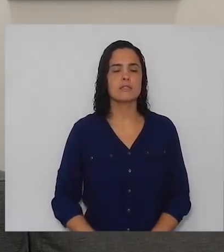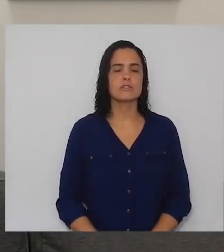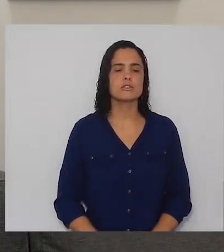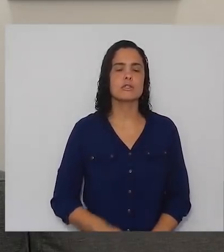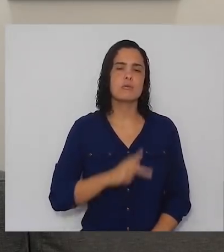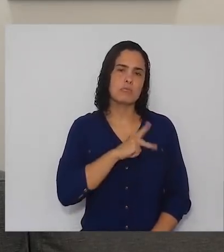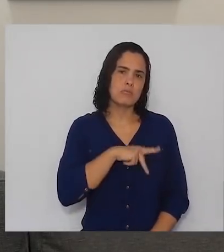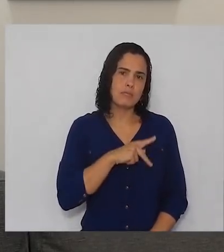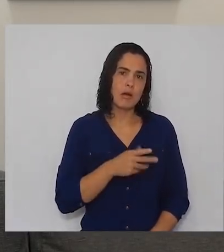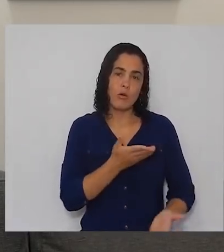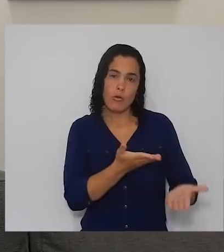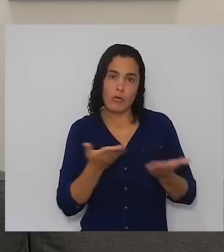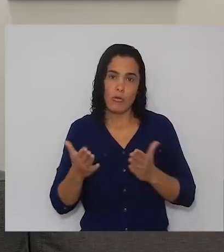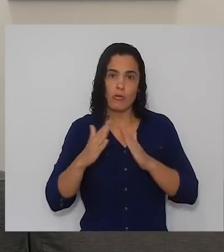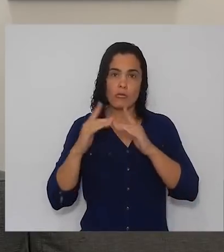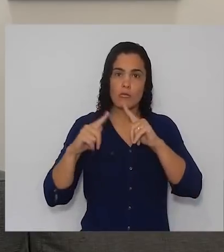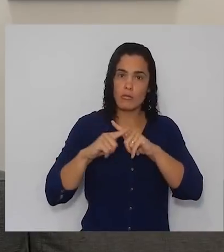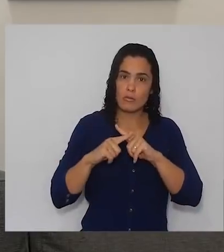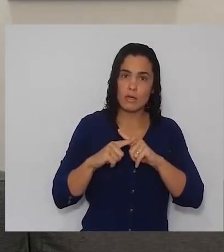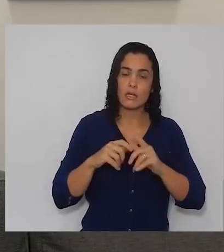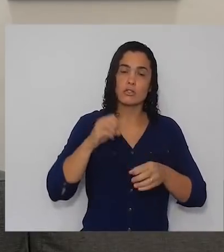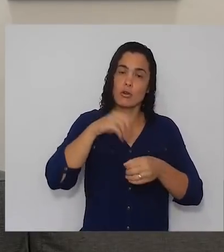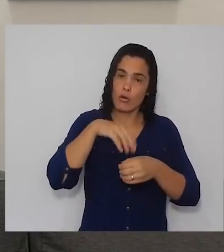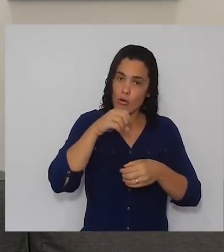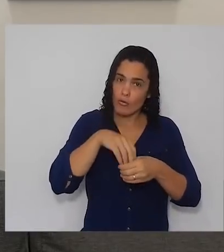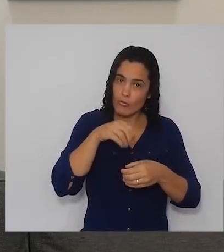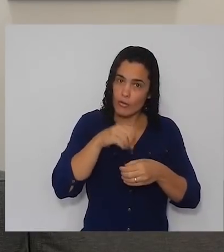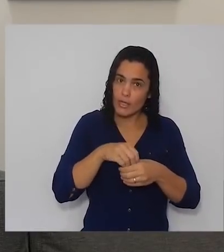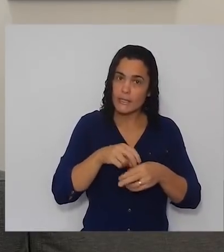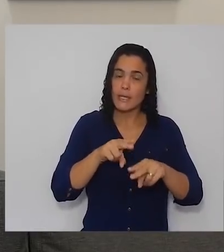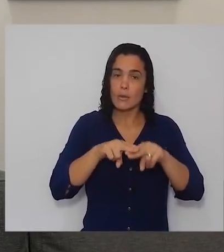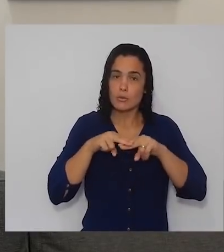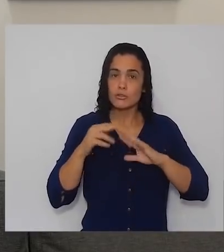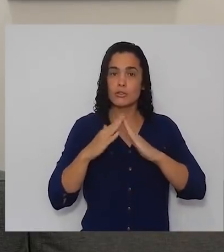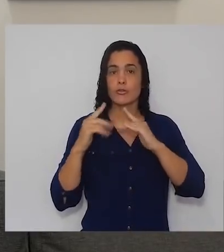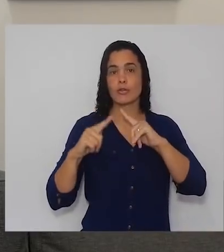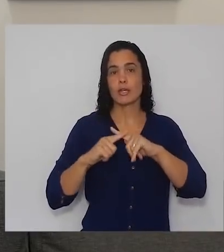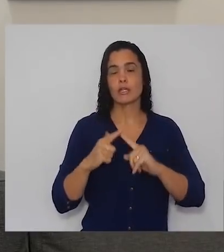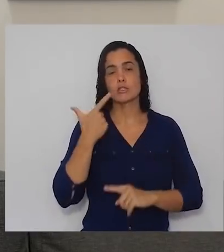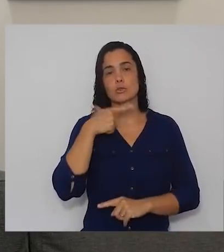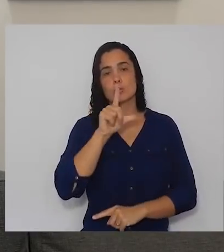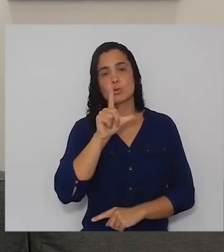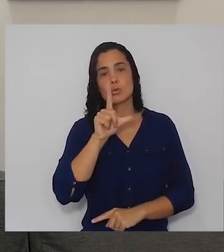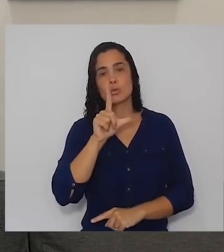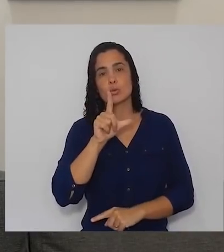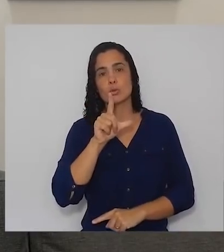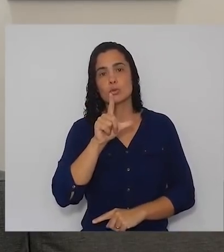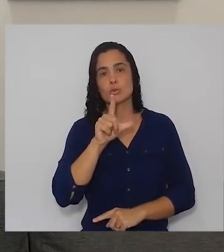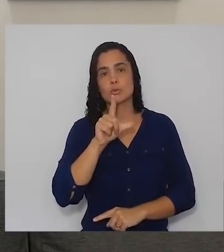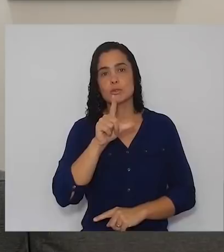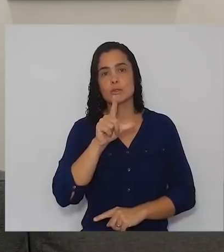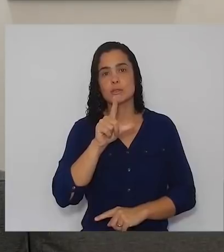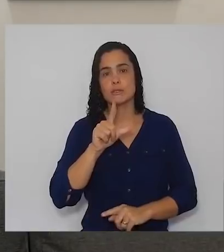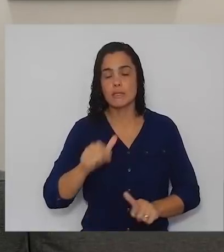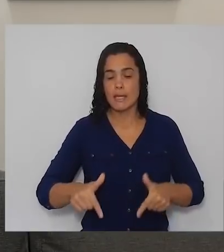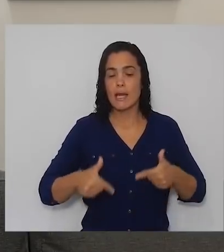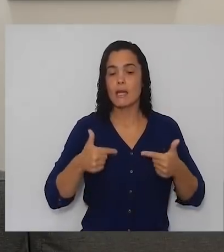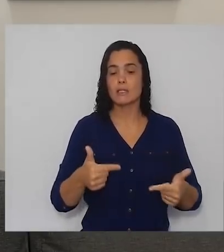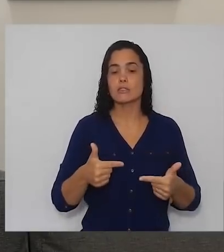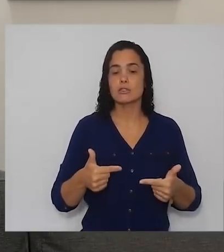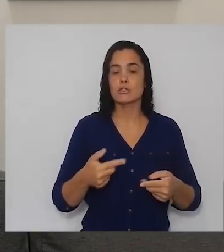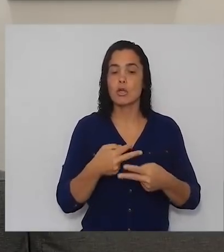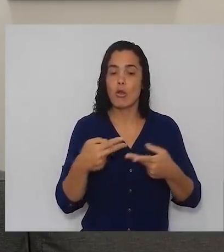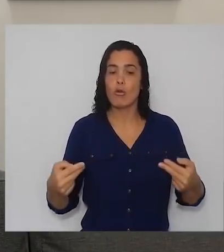Era o momento onde justamente o apóstolo Paulo convocava a igreja a entregarem suas ofertas para que a igreja fizesse aquilo